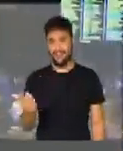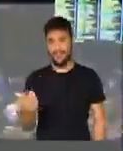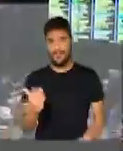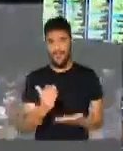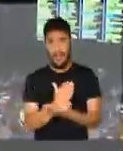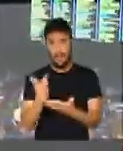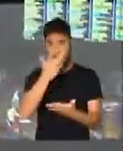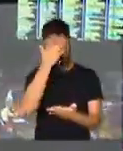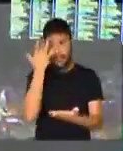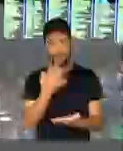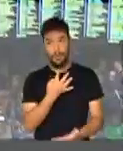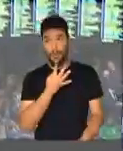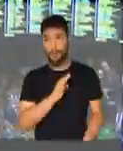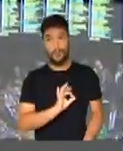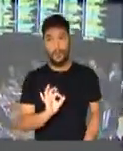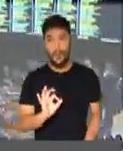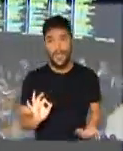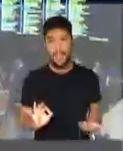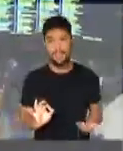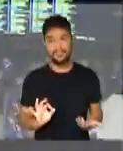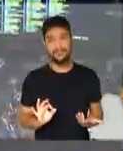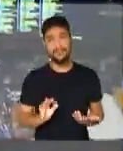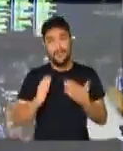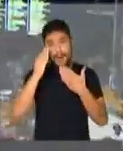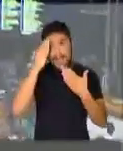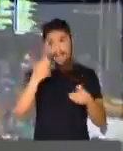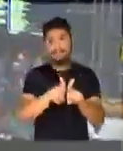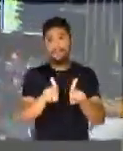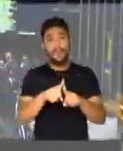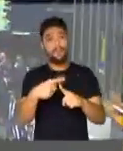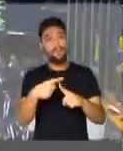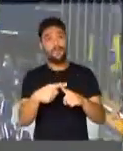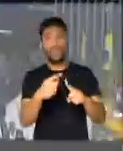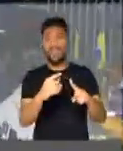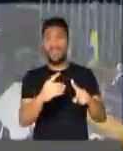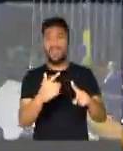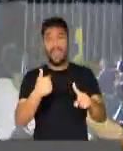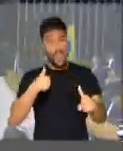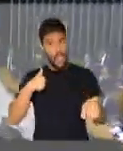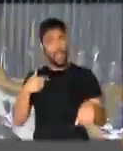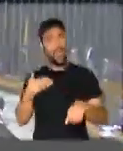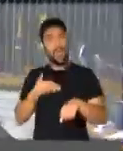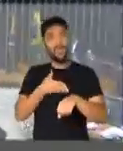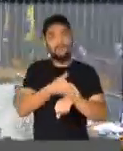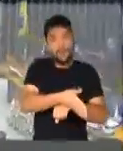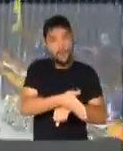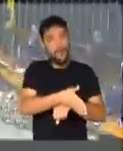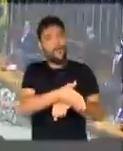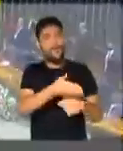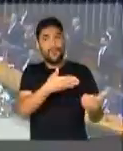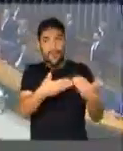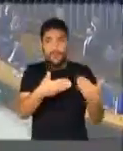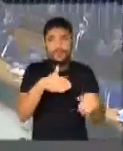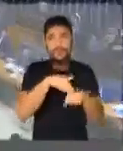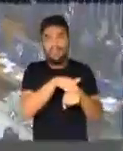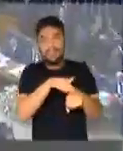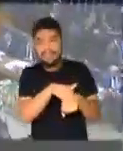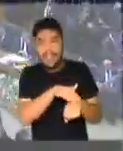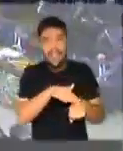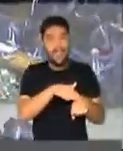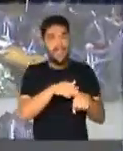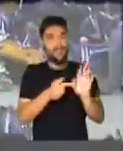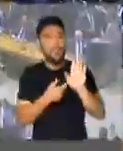aqueles que ainda não me conheciam, pela atenção com que me atenderam, com que olharam as minhas propostas